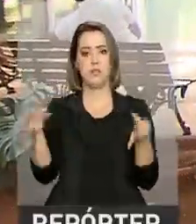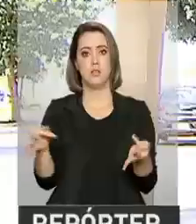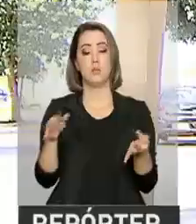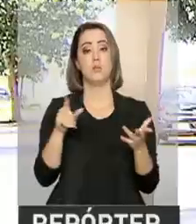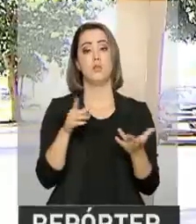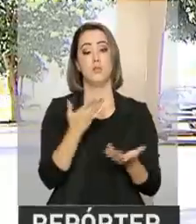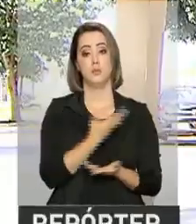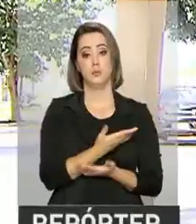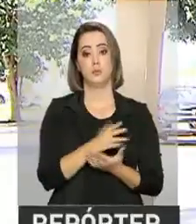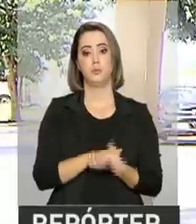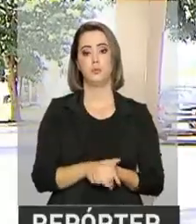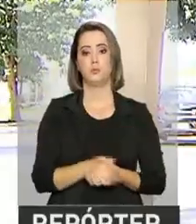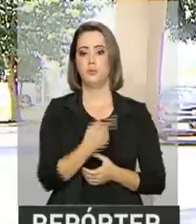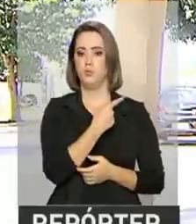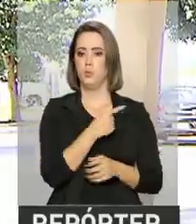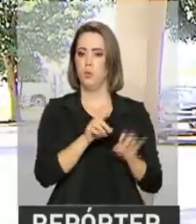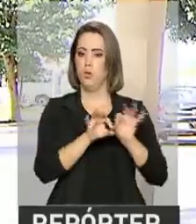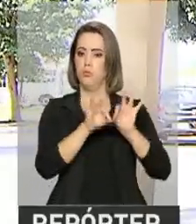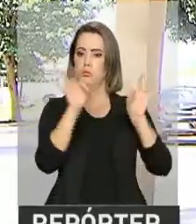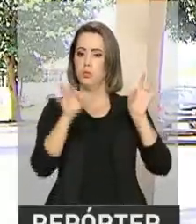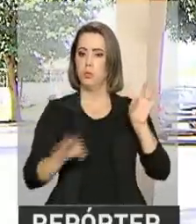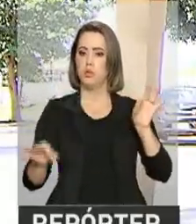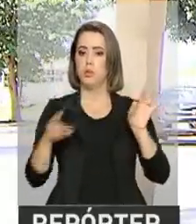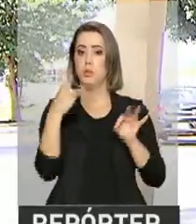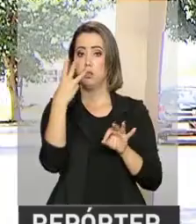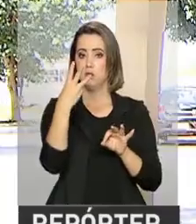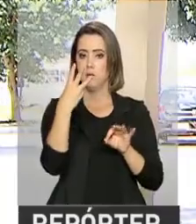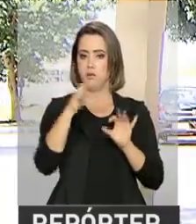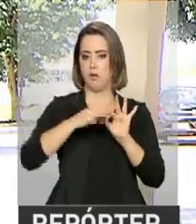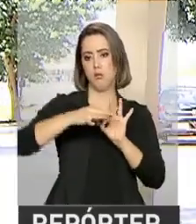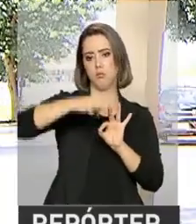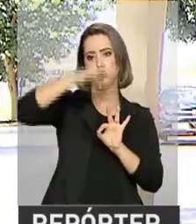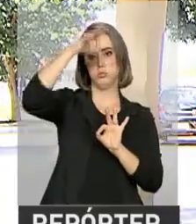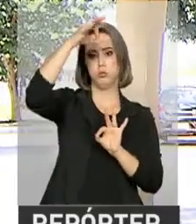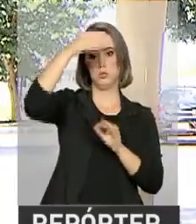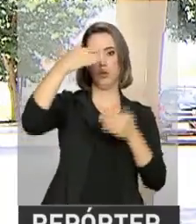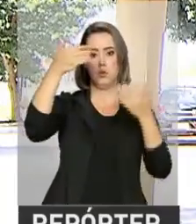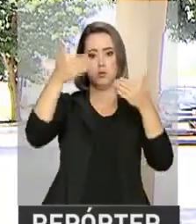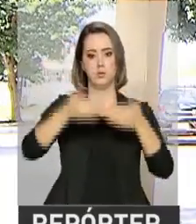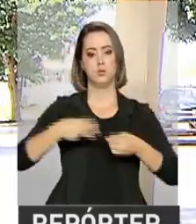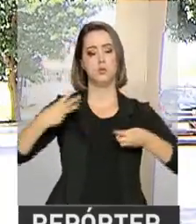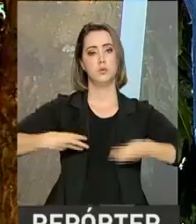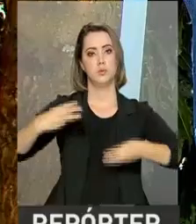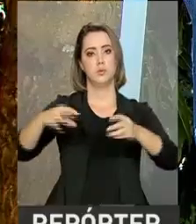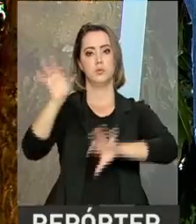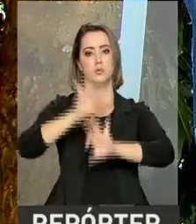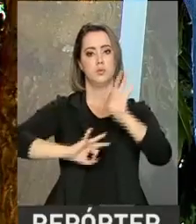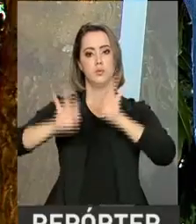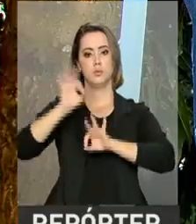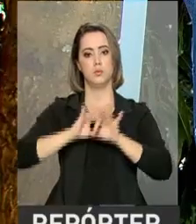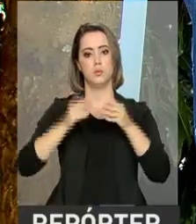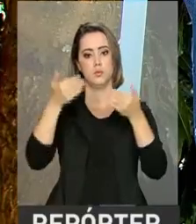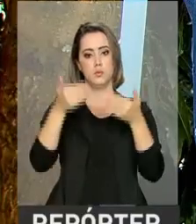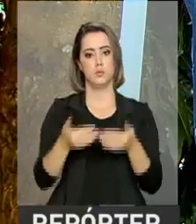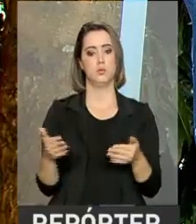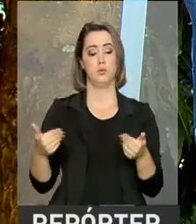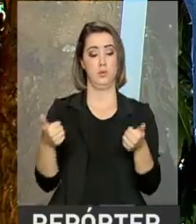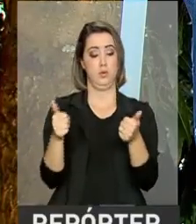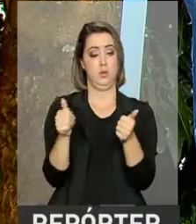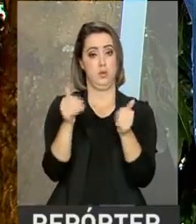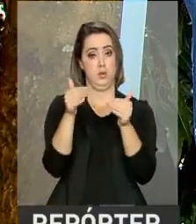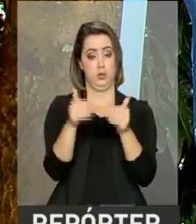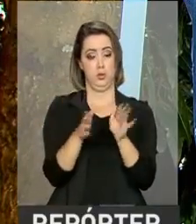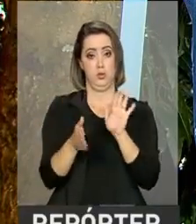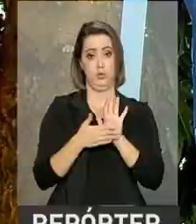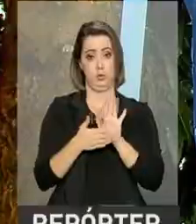bem maior a instalação do protótipo de três metros de altura em frente o ministério do planejamento faz parte das ações promovidas